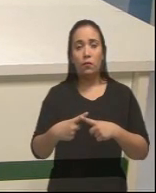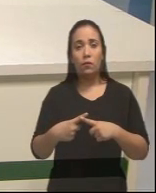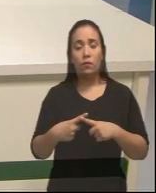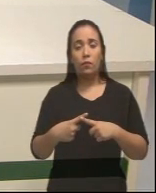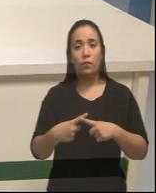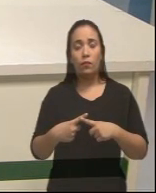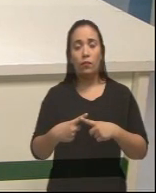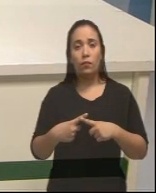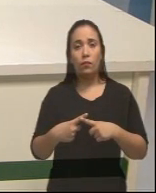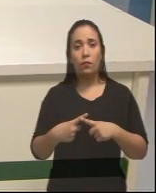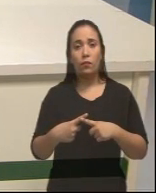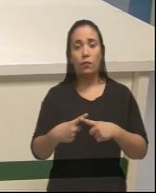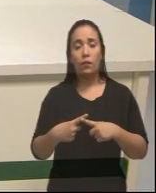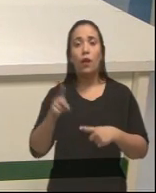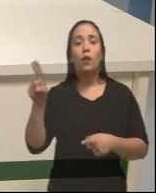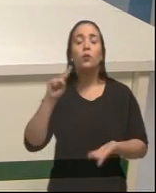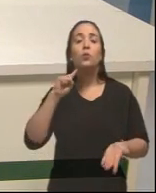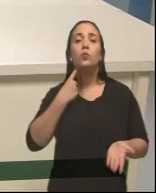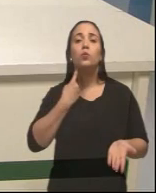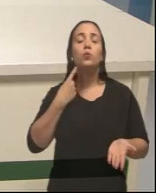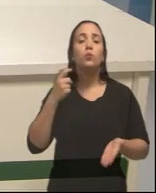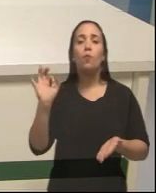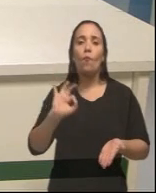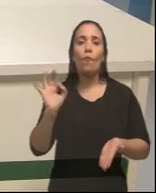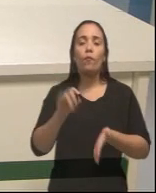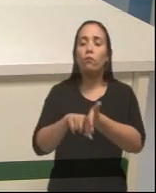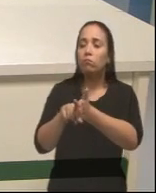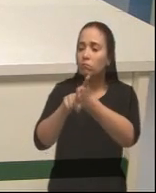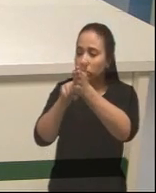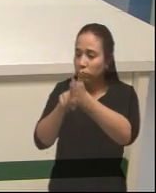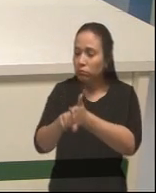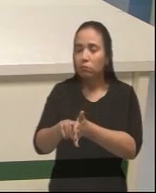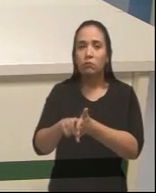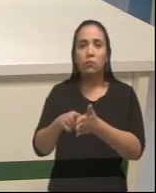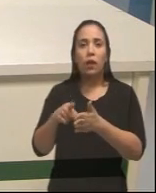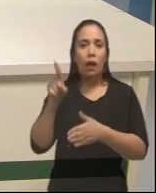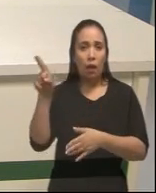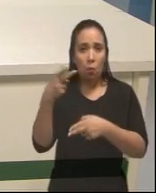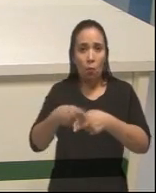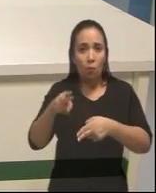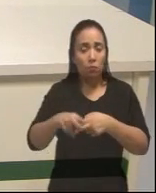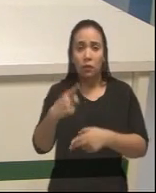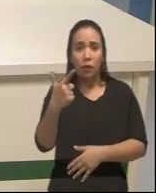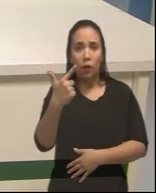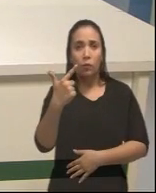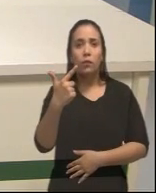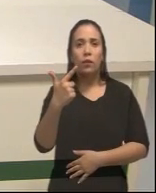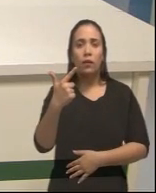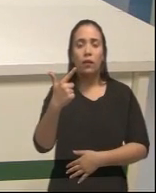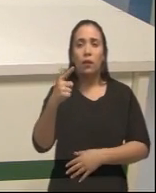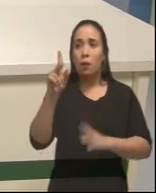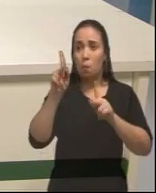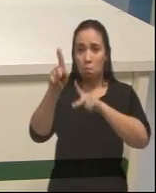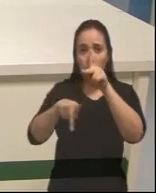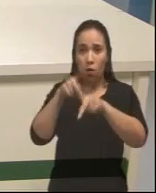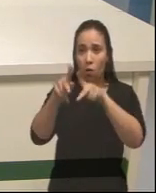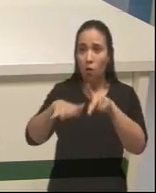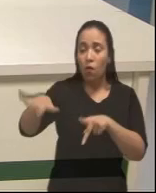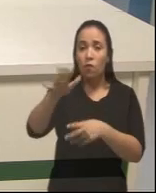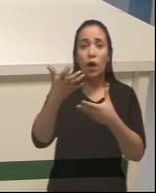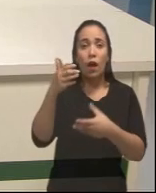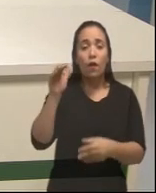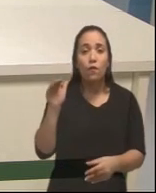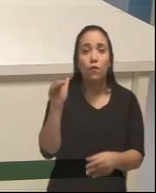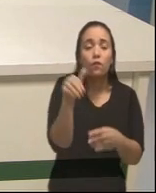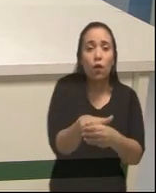nem uma condenação de corrupção, nada. Chega de candidato plastificado. Pronto. Chega de candidato que queira moderação. A outra coisa